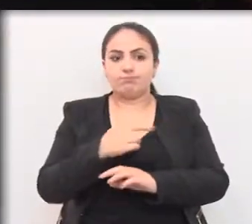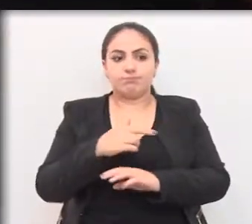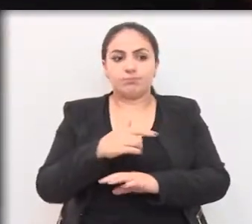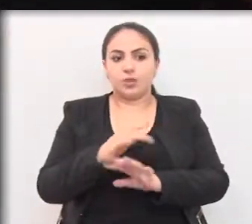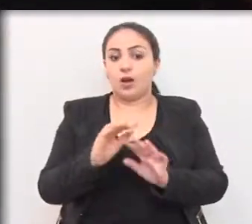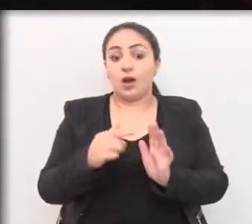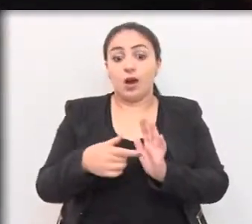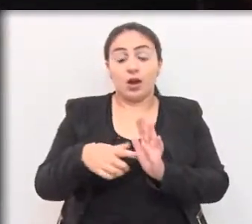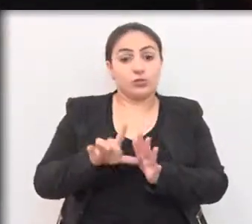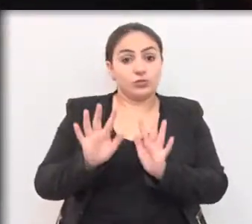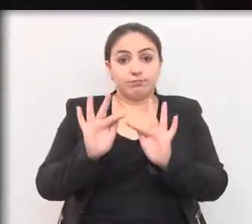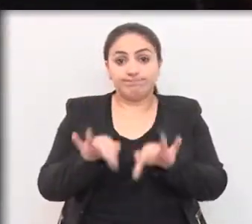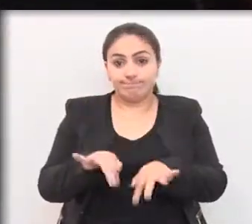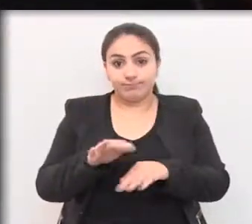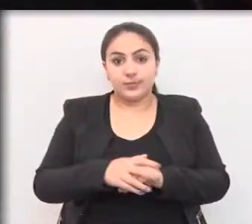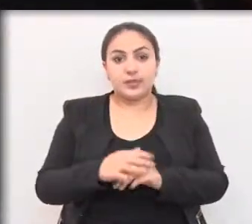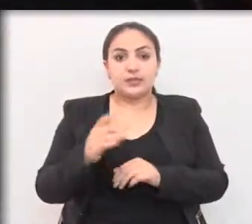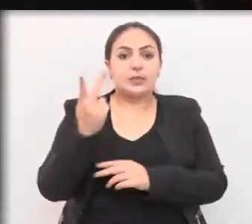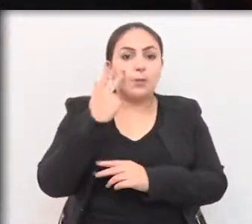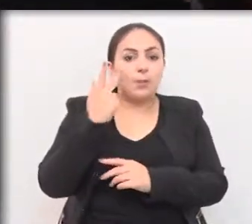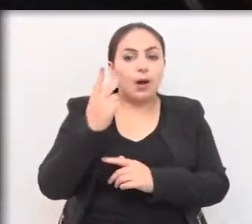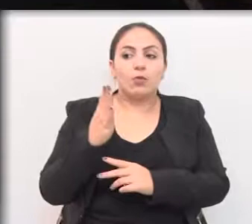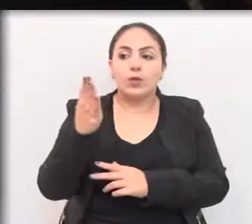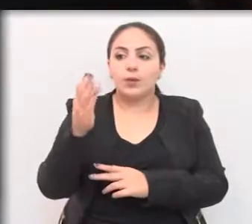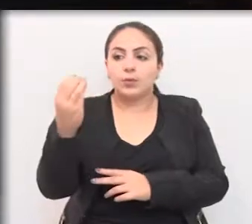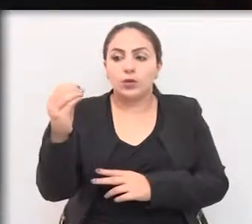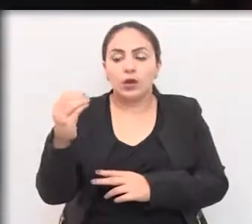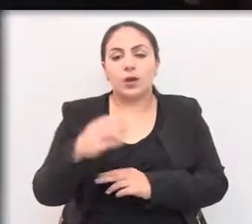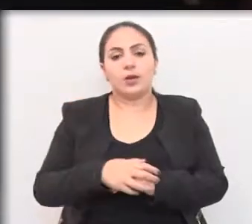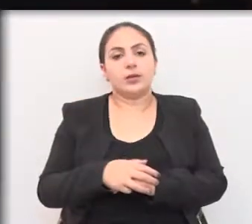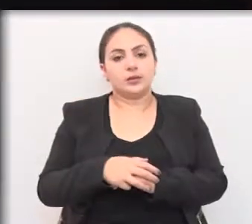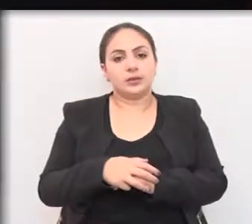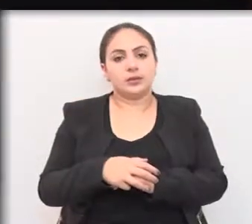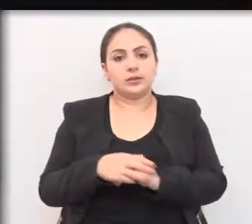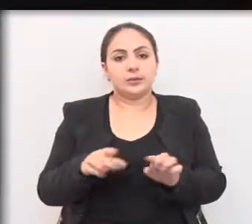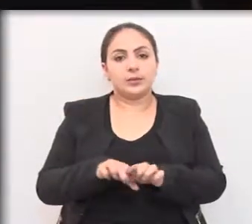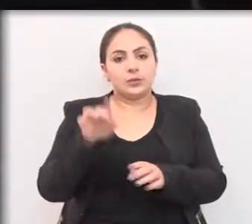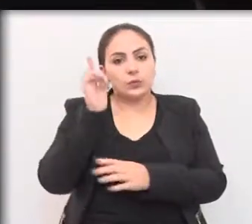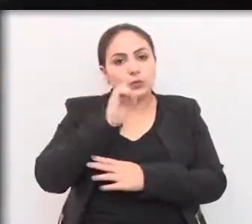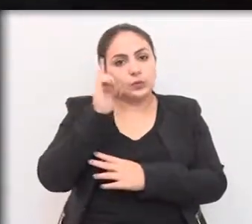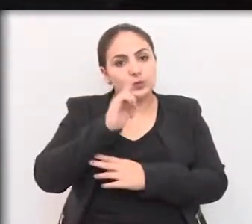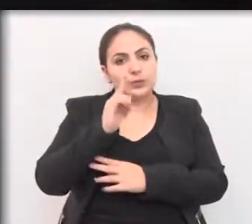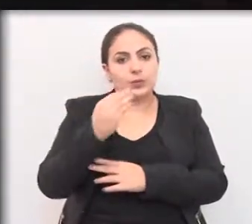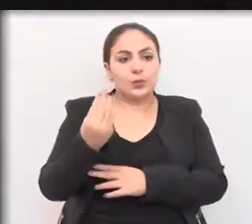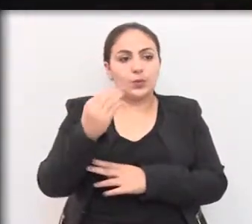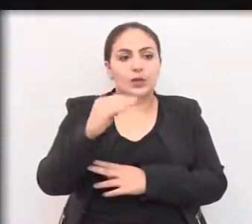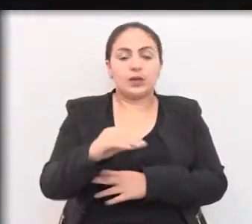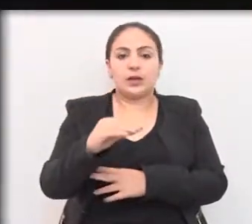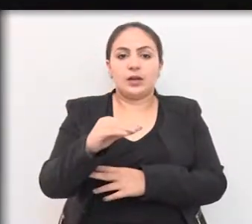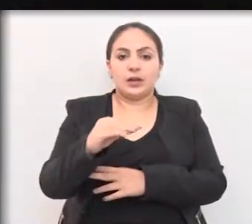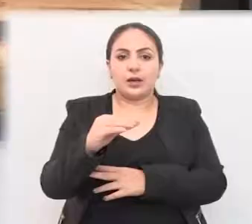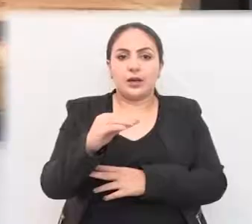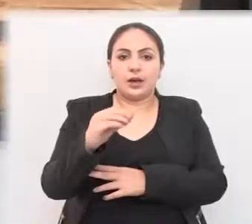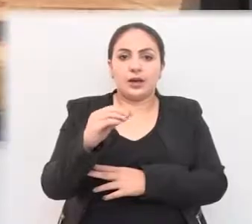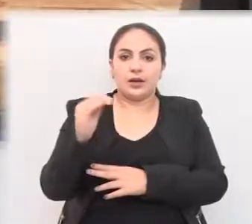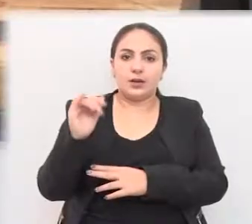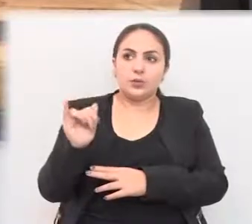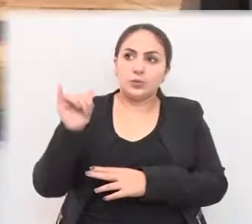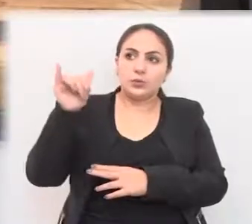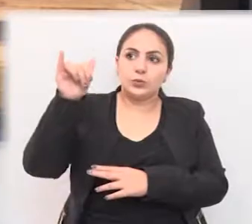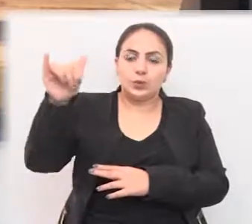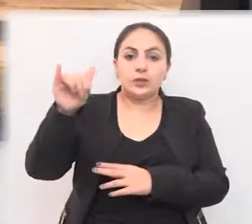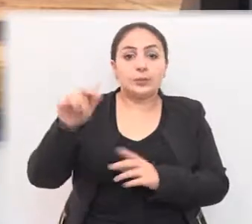não tínhamos mais, né, para São Paulo, para Porto Alegre, e que nós consigamos também incluir voos comerciais, né? O